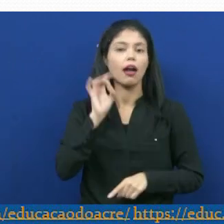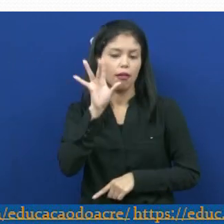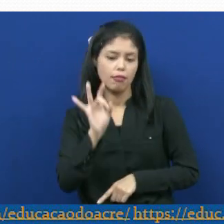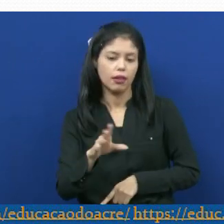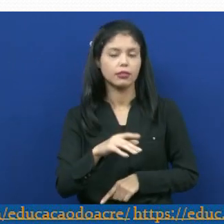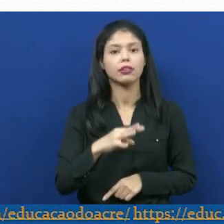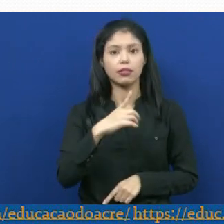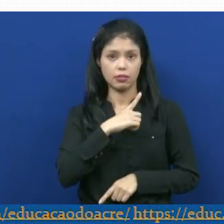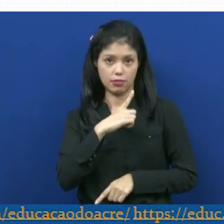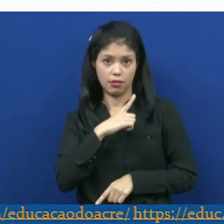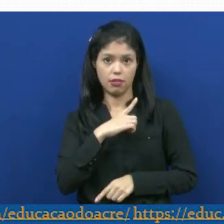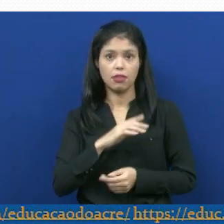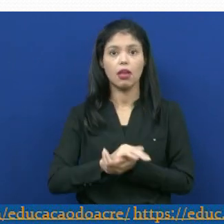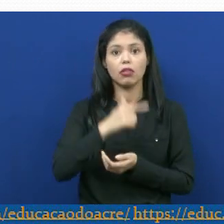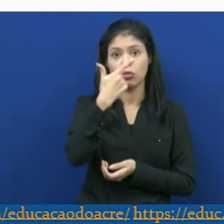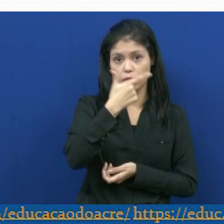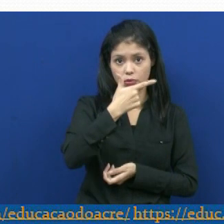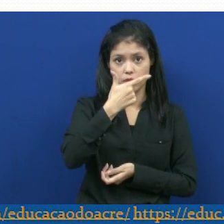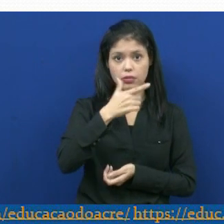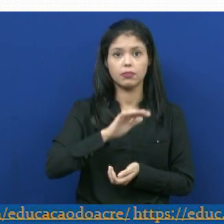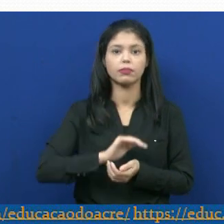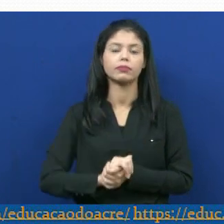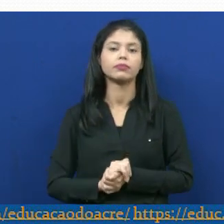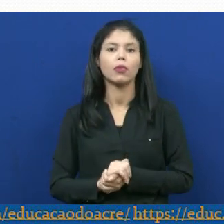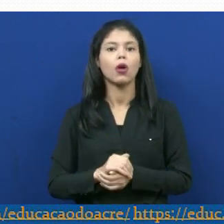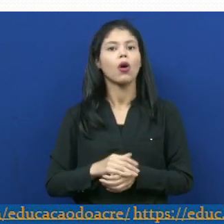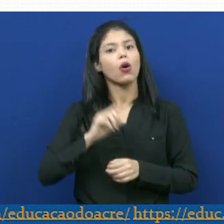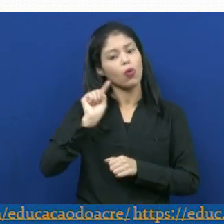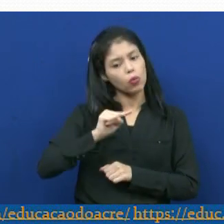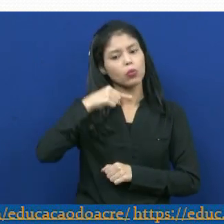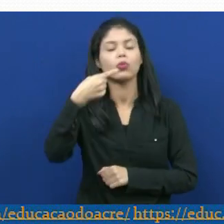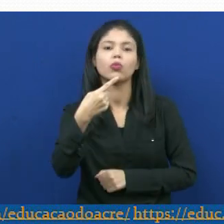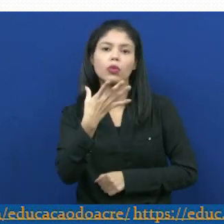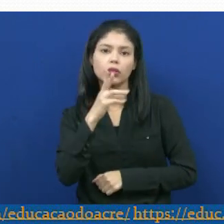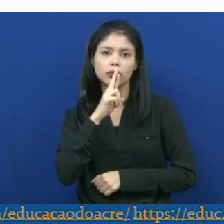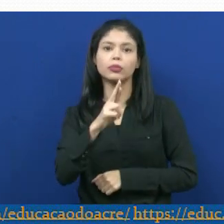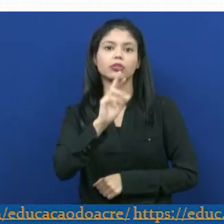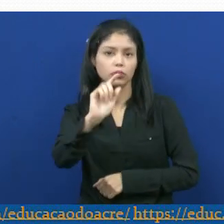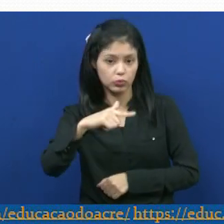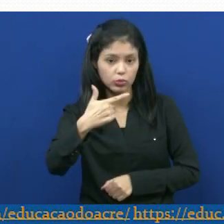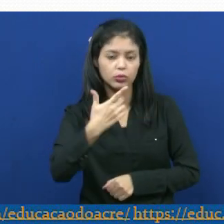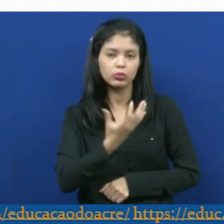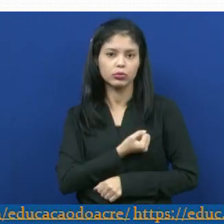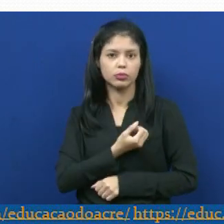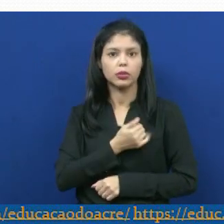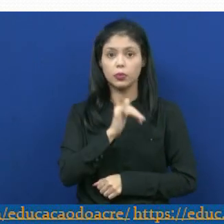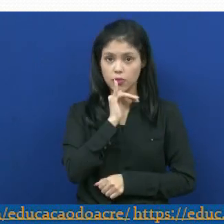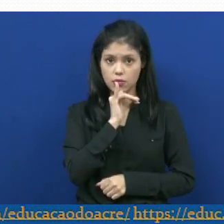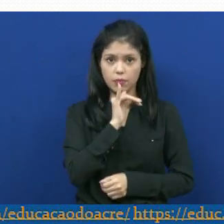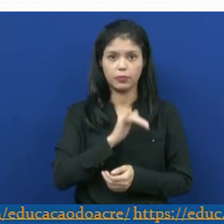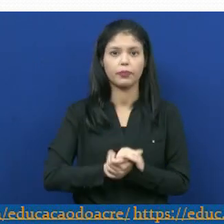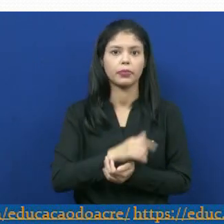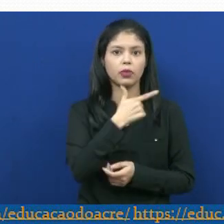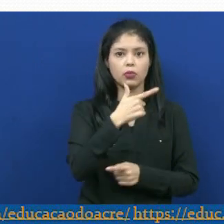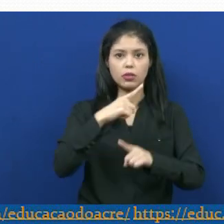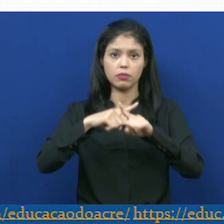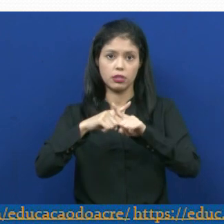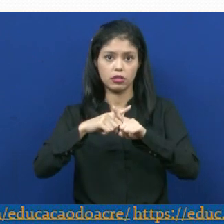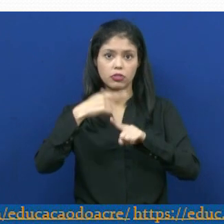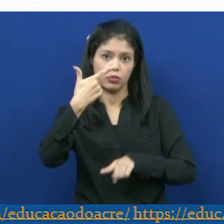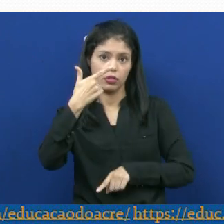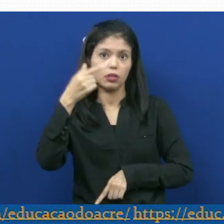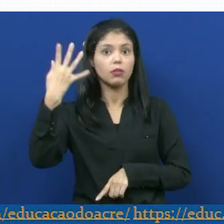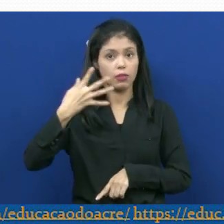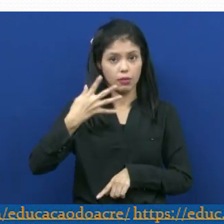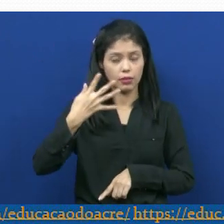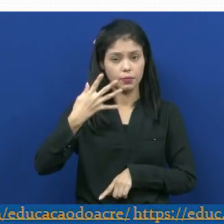cada termo, eu obtenho como resultado o valor do termo posterior. Ali, por exemplo, 2 vezes 2